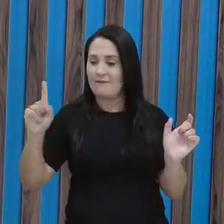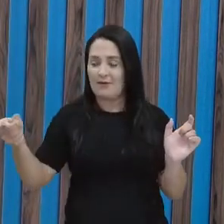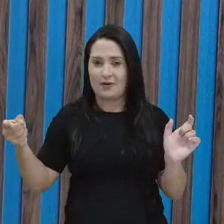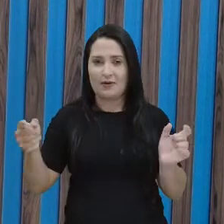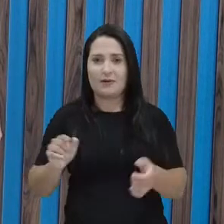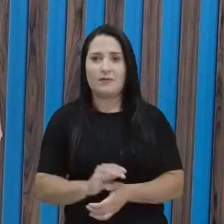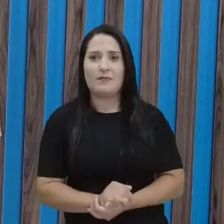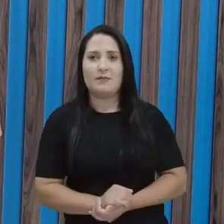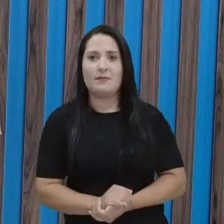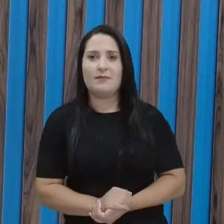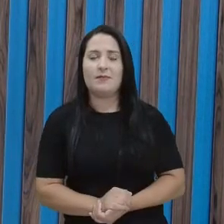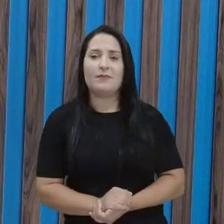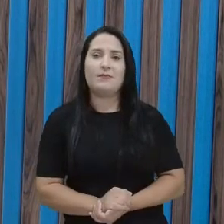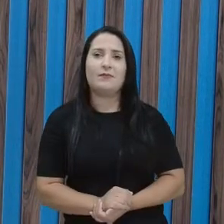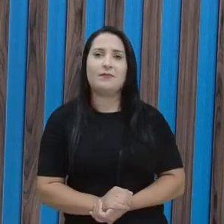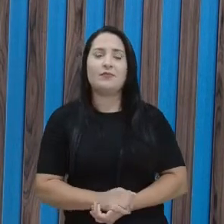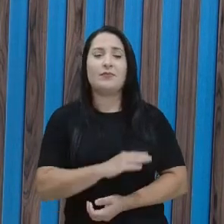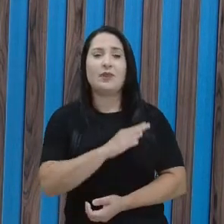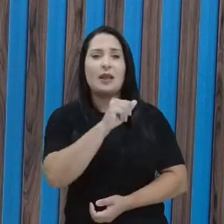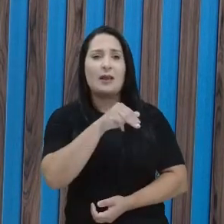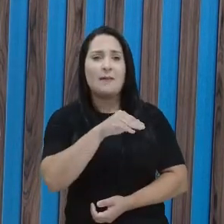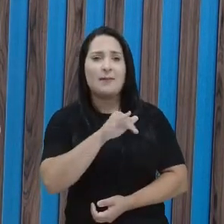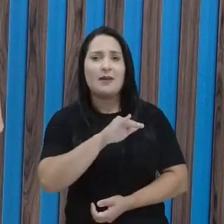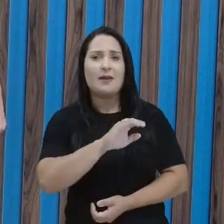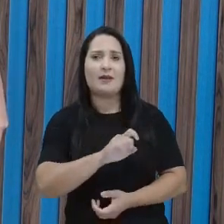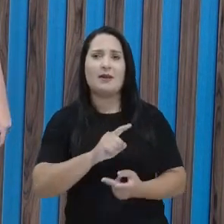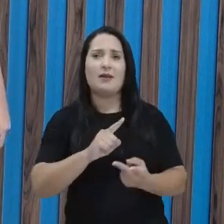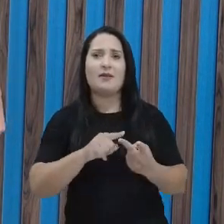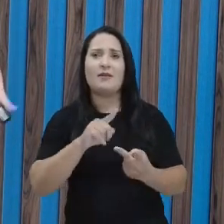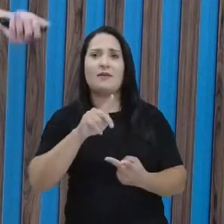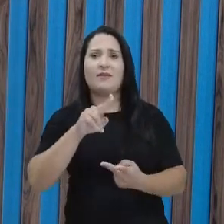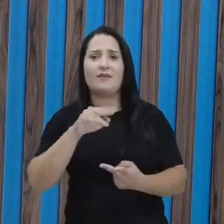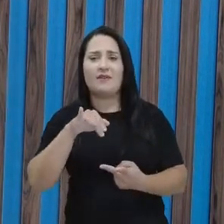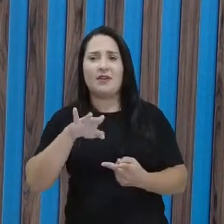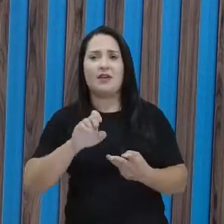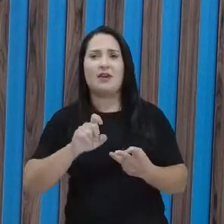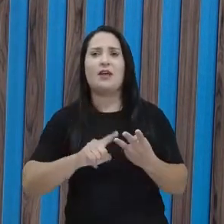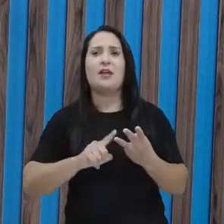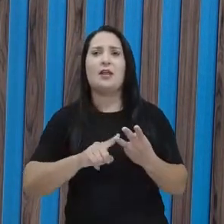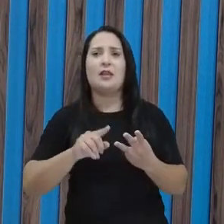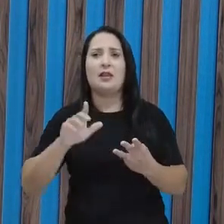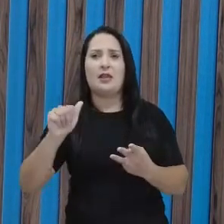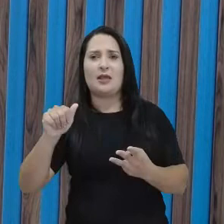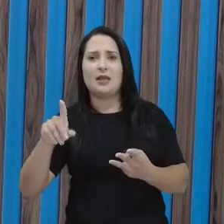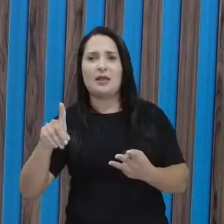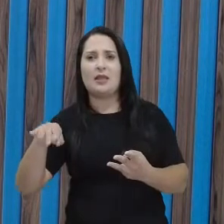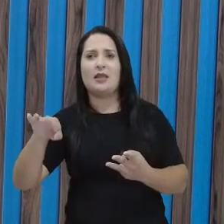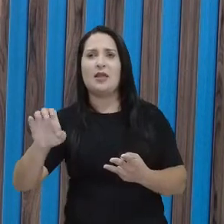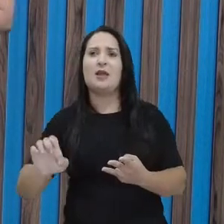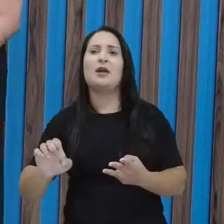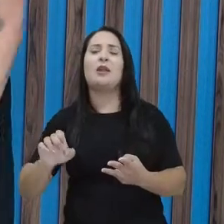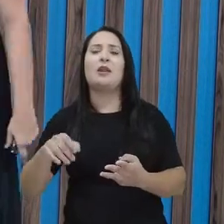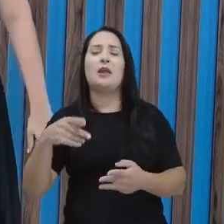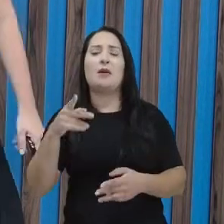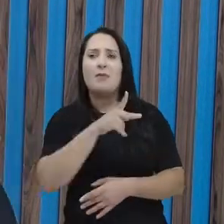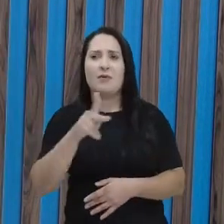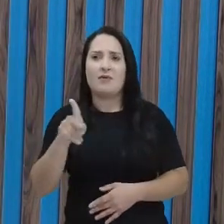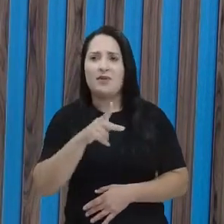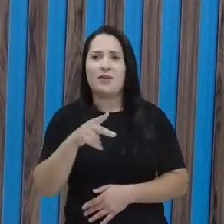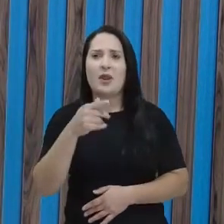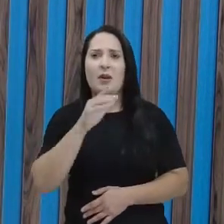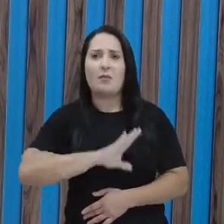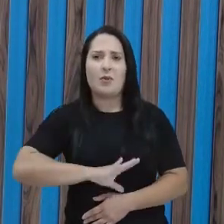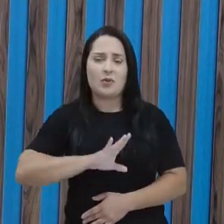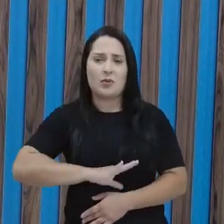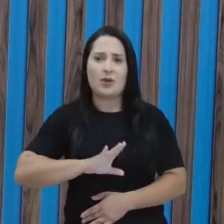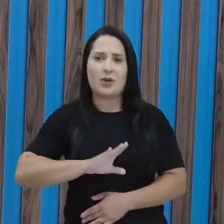Viviane e Adriana são professoras de língua portuguesa na EMAD. Verdadeiro, né, gente? Somos as 3 professoras. E aqui